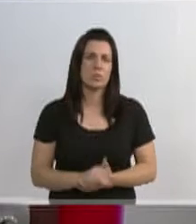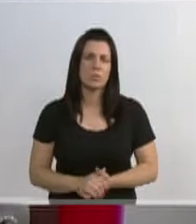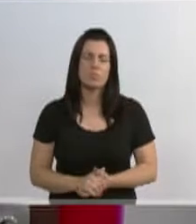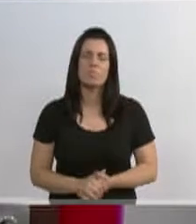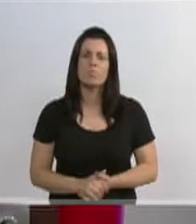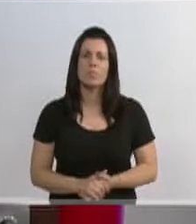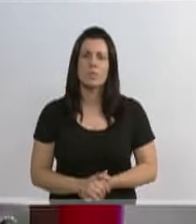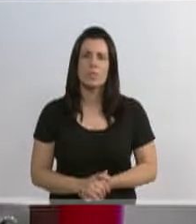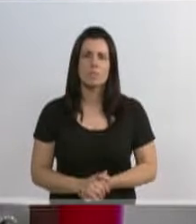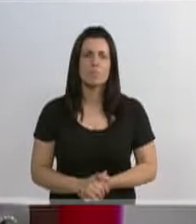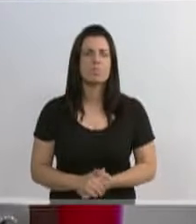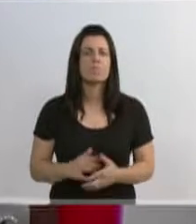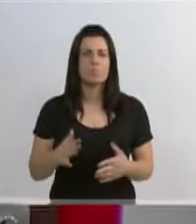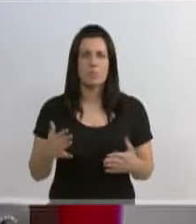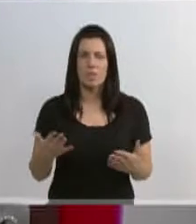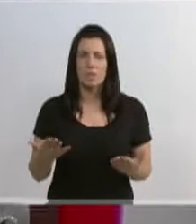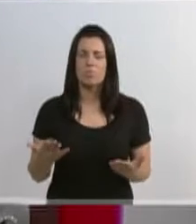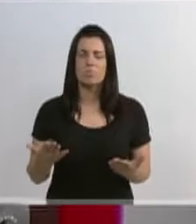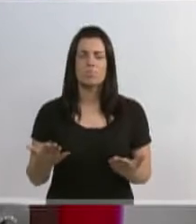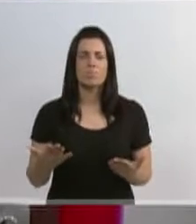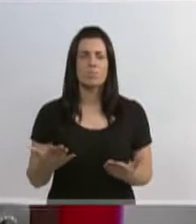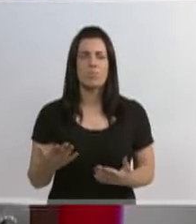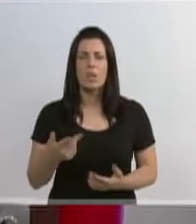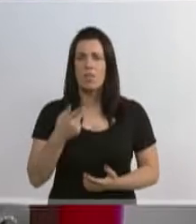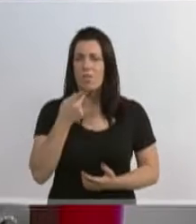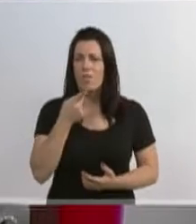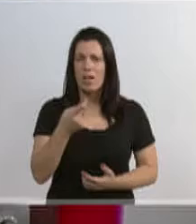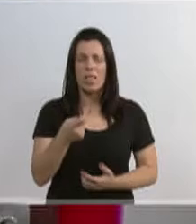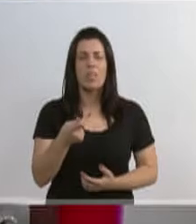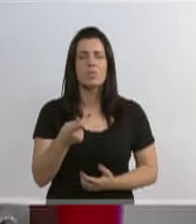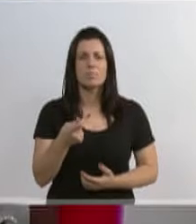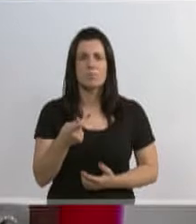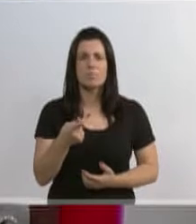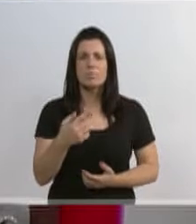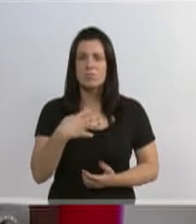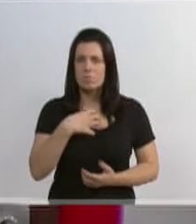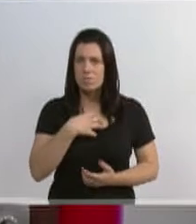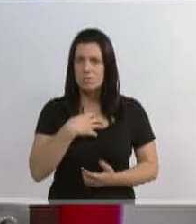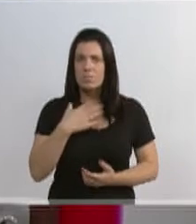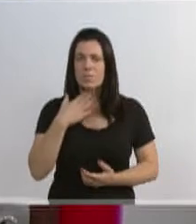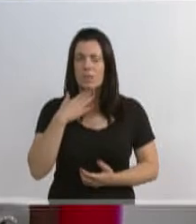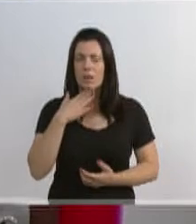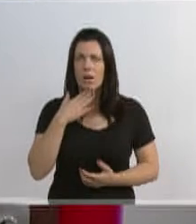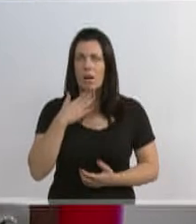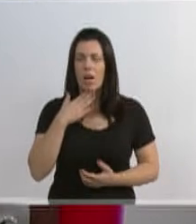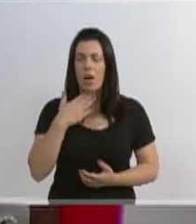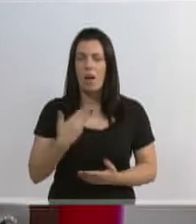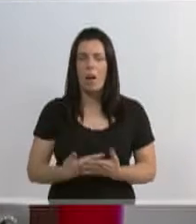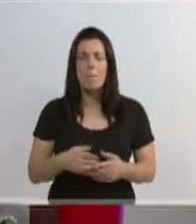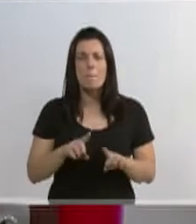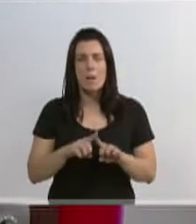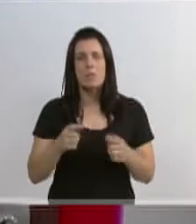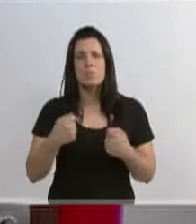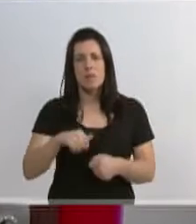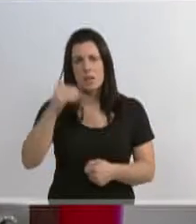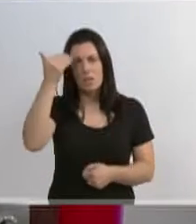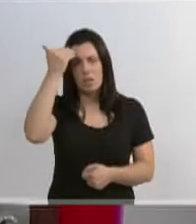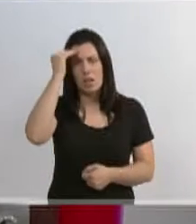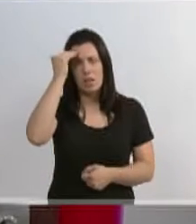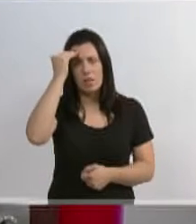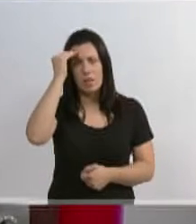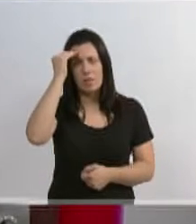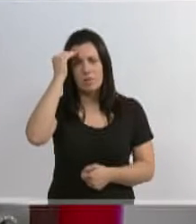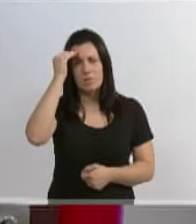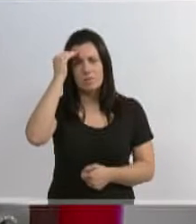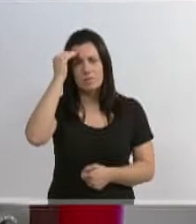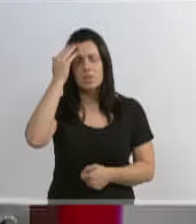Então, nesse sentido, eu quero aqui deixar bem claro que também fiquei surpreso, mas nós temos que entender que